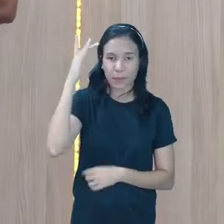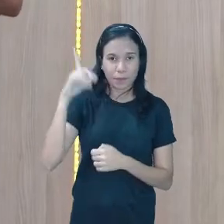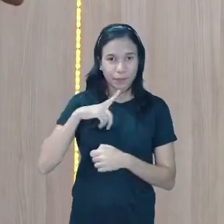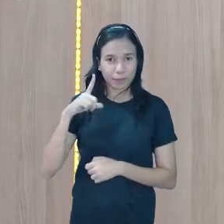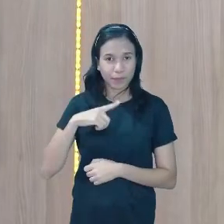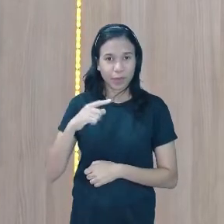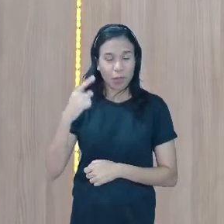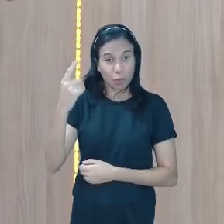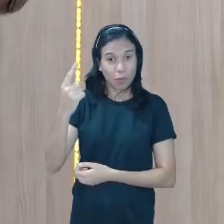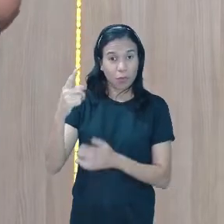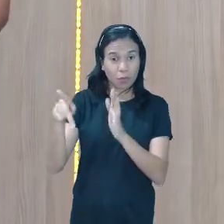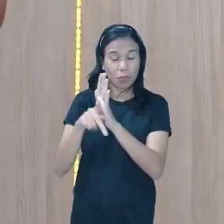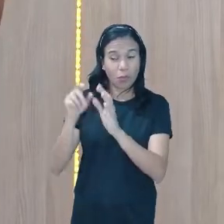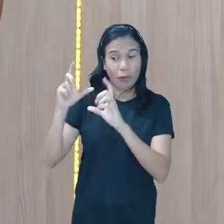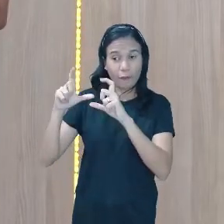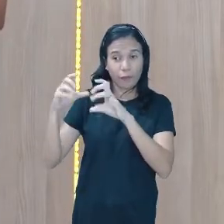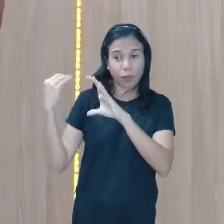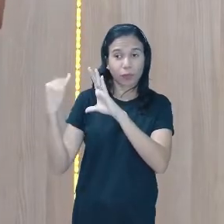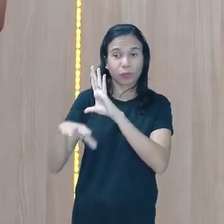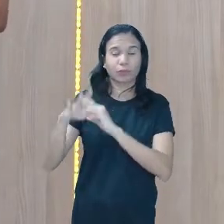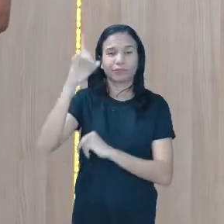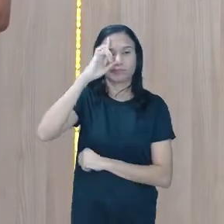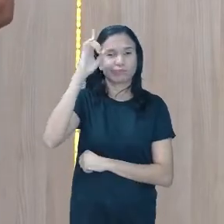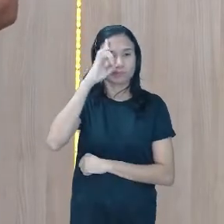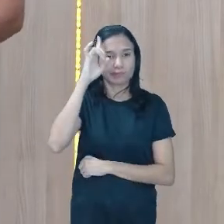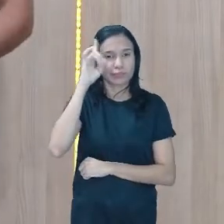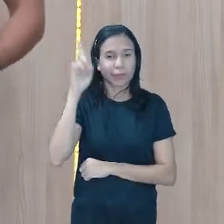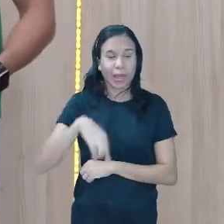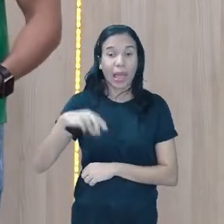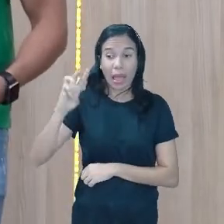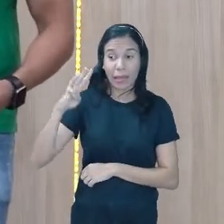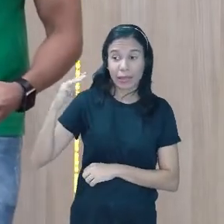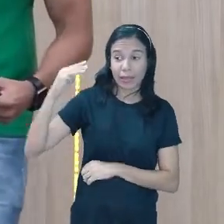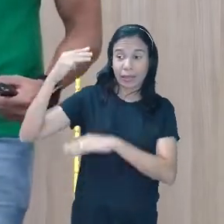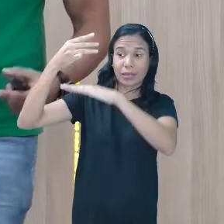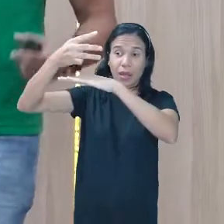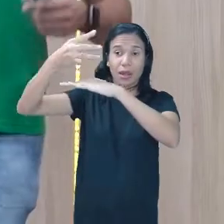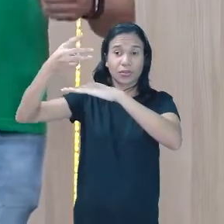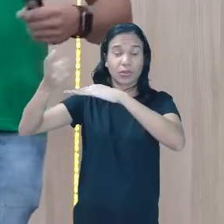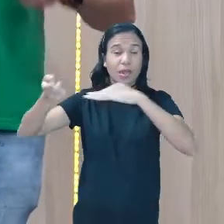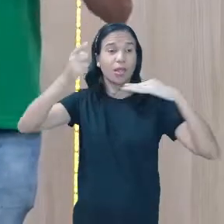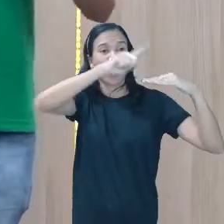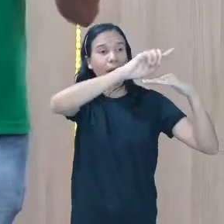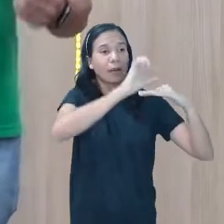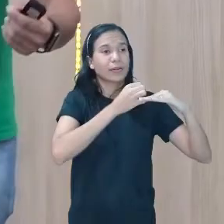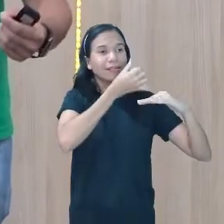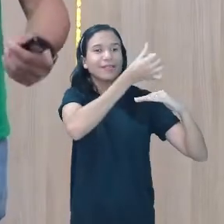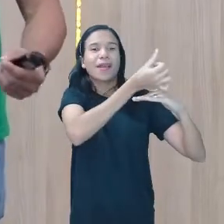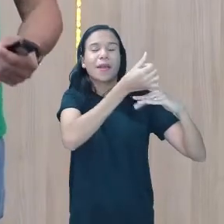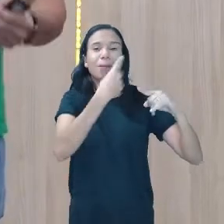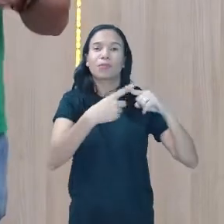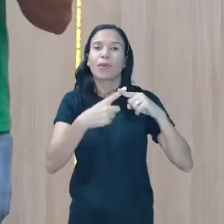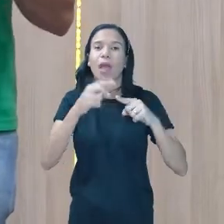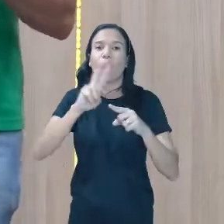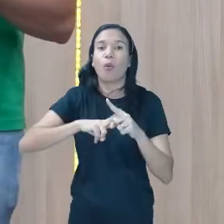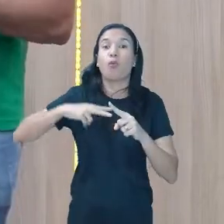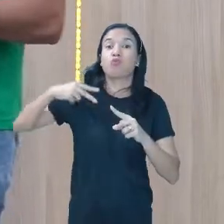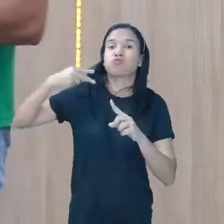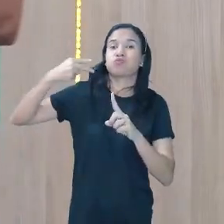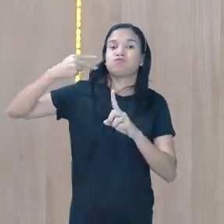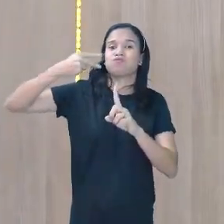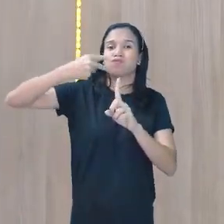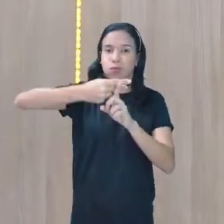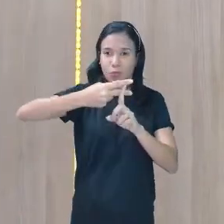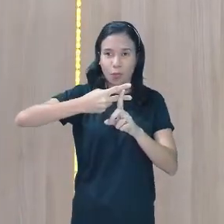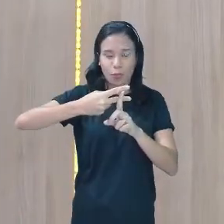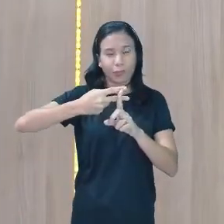fazem pelo menos um story por dia é igual a 3, lá na outra razão vão ser 6. Por quê? Porque eu